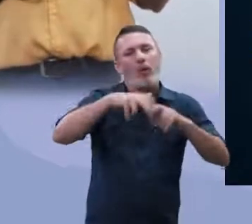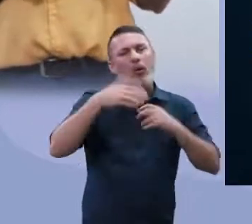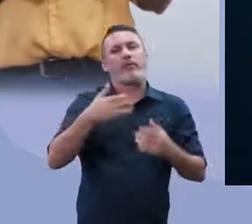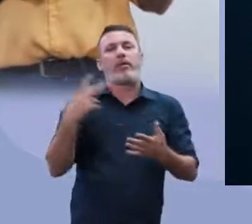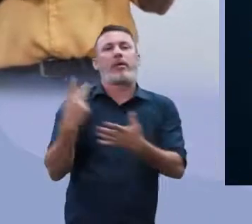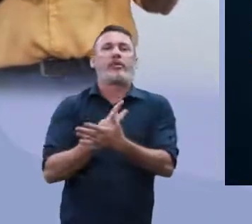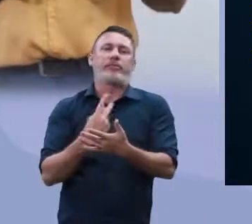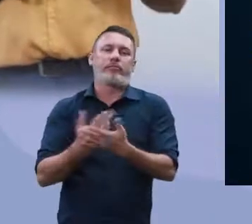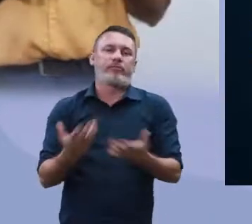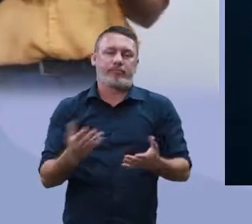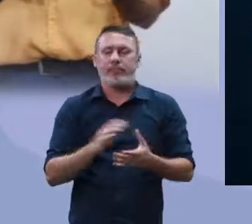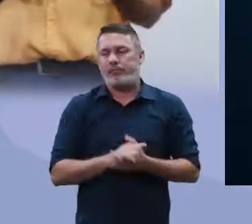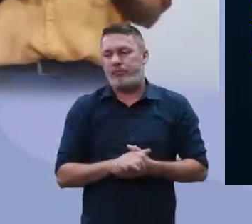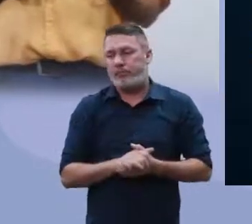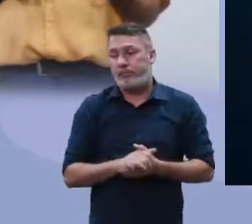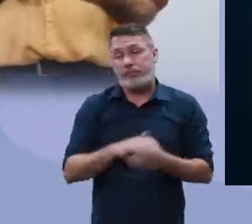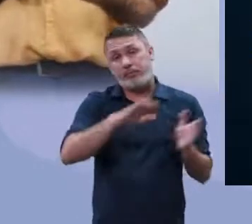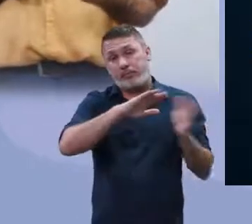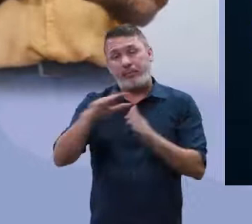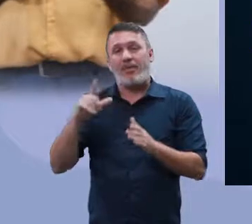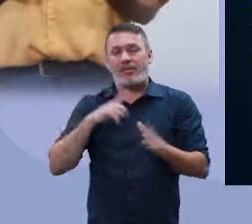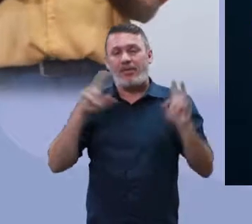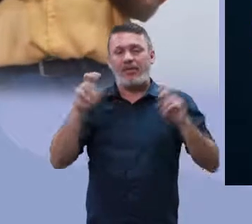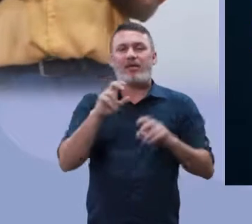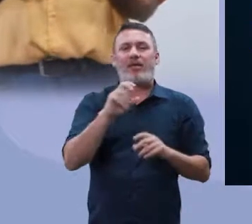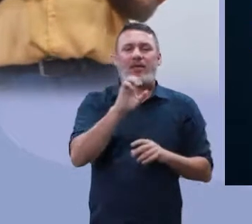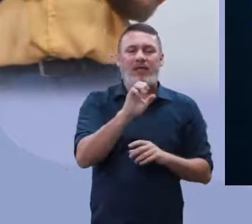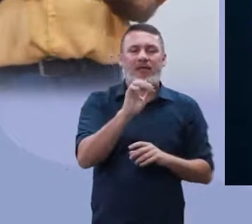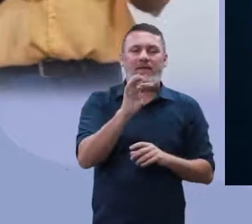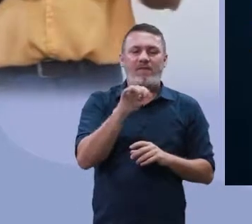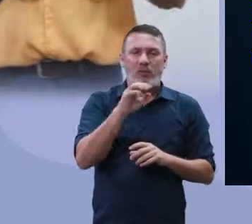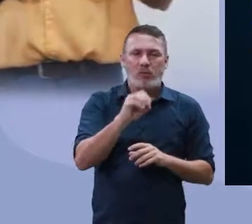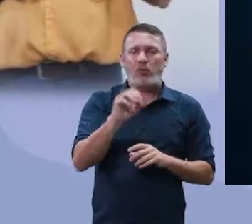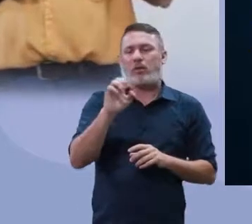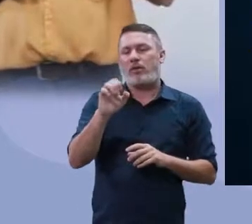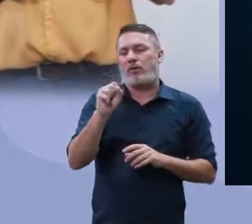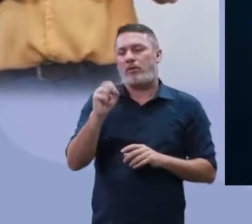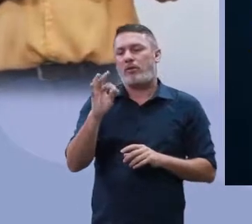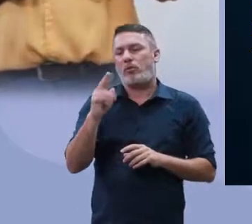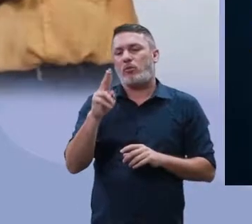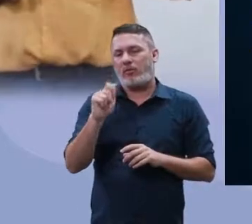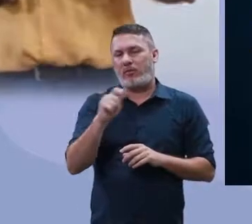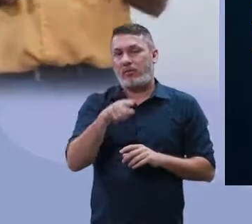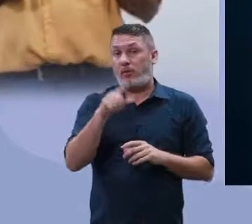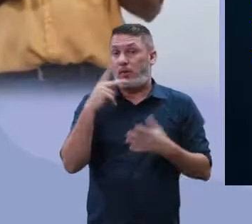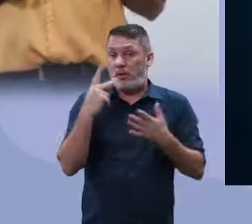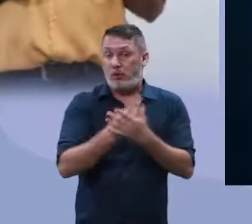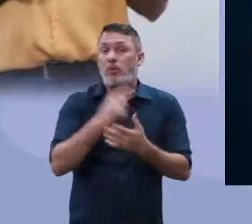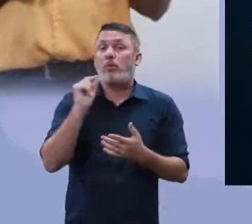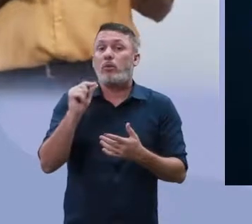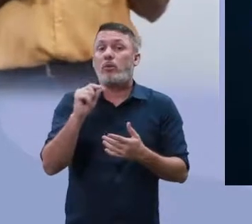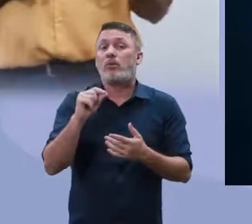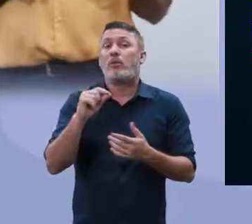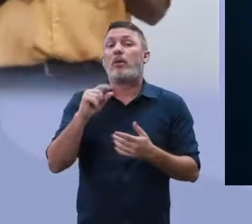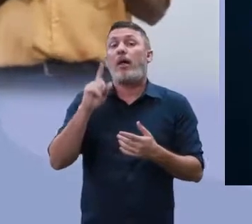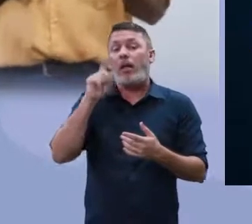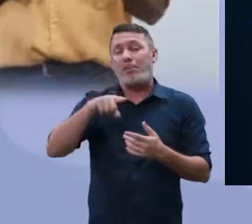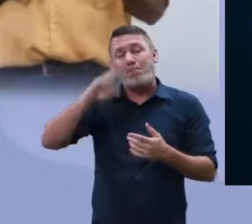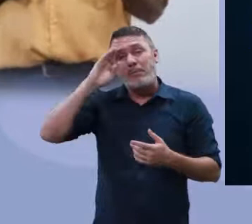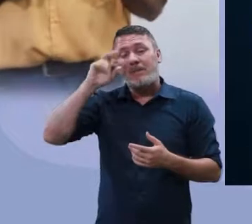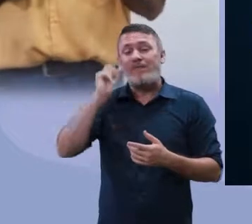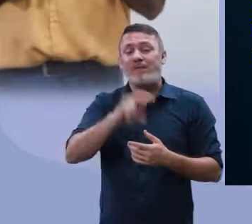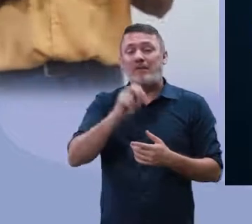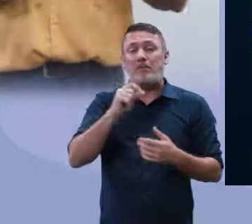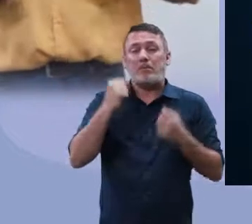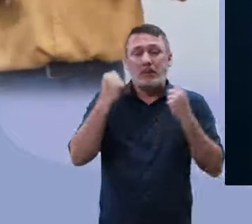que a questão do efeito estufa, um dos grandes promotores desse efeito é a figura do gás